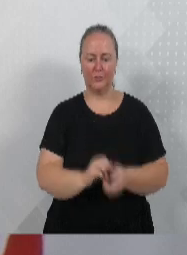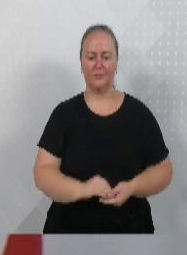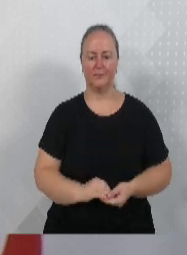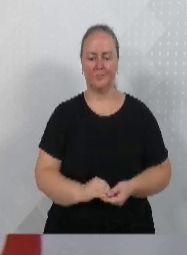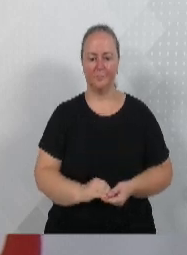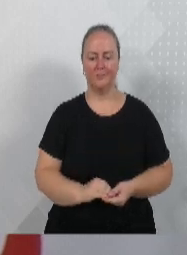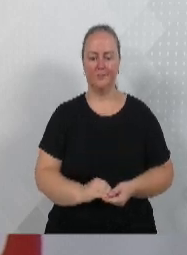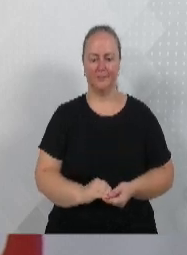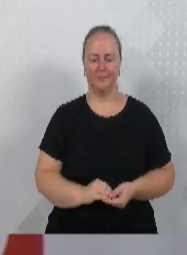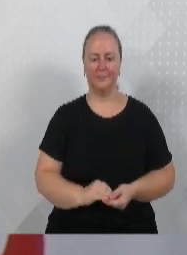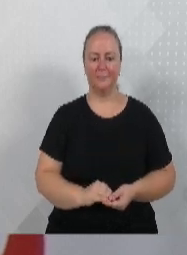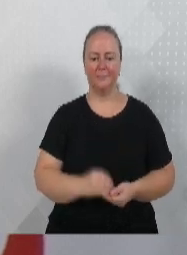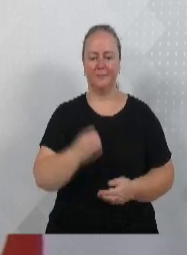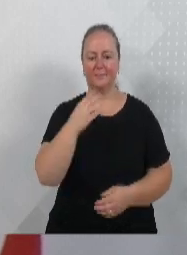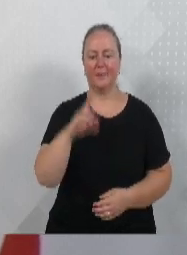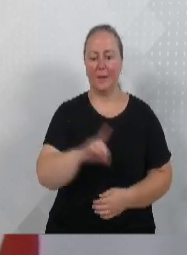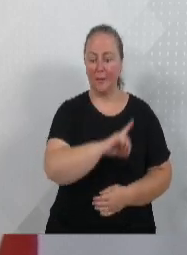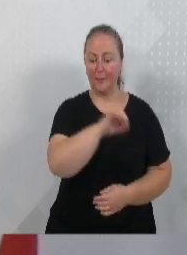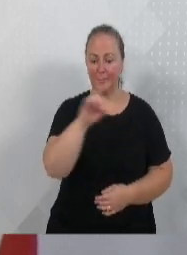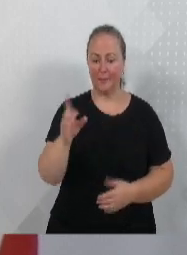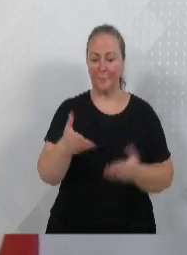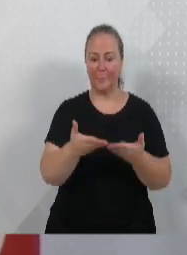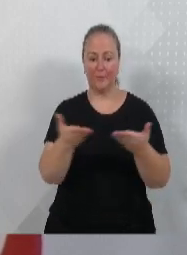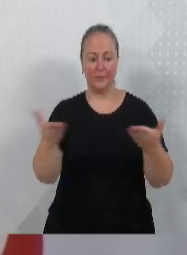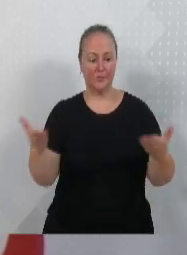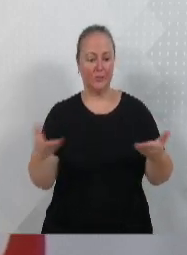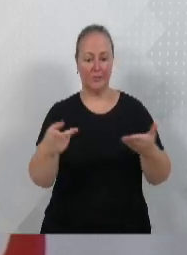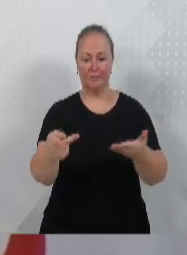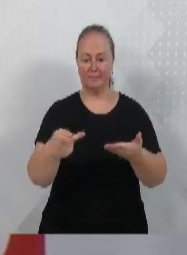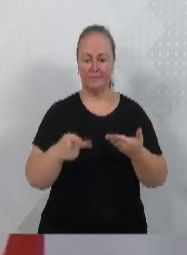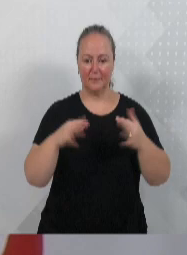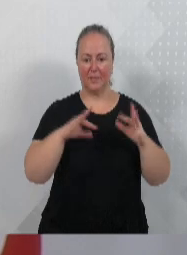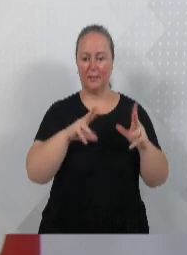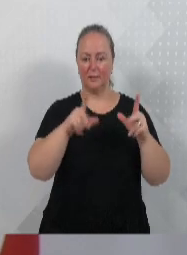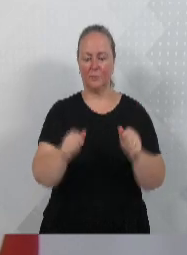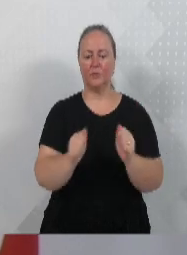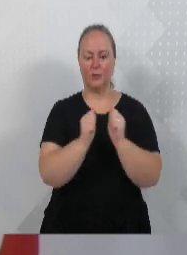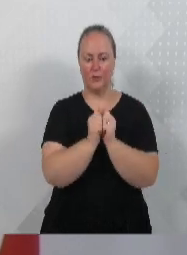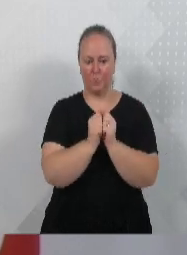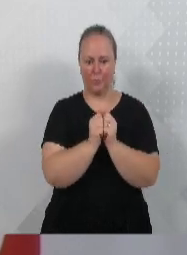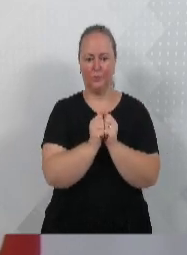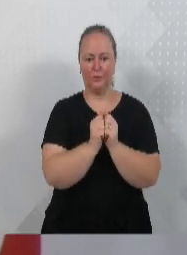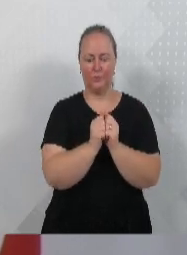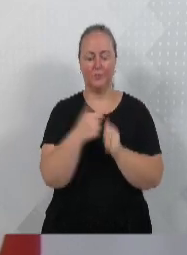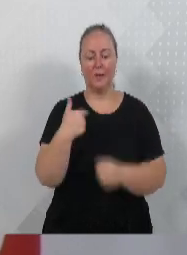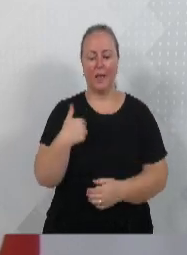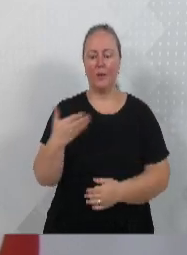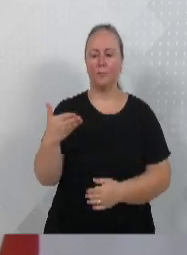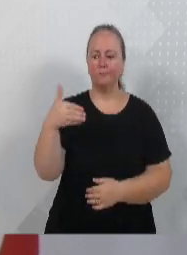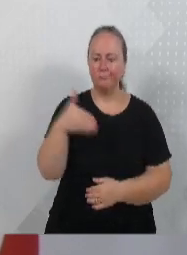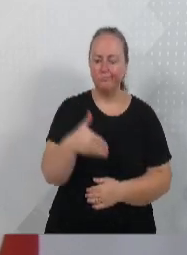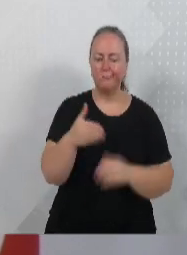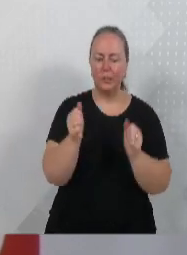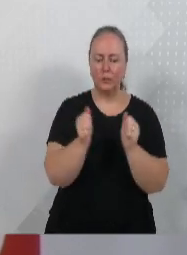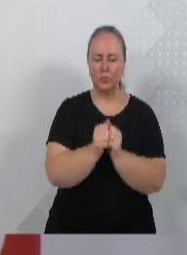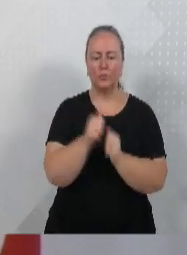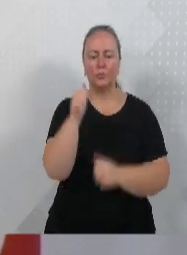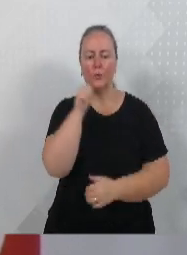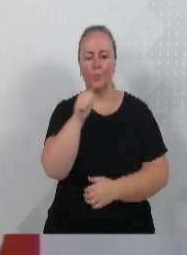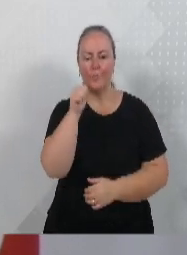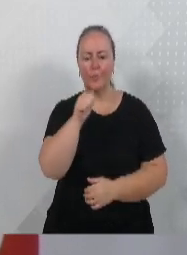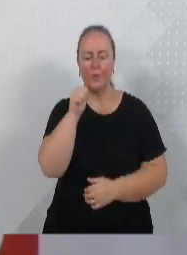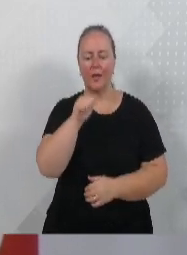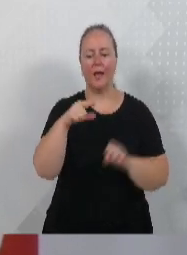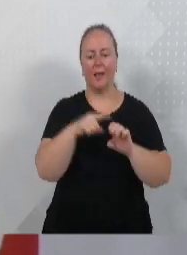Bom dia, colegas vereadores, convidados e a todos que nos acompanham. Participei do encontro do Núcleo Mulher Empreendedora da